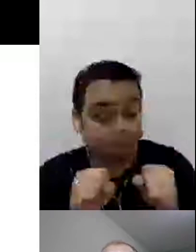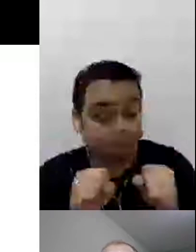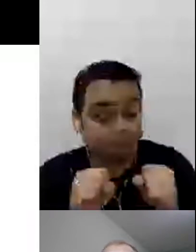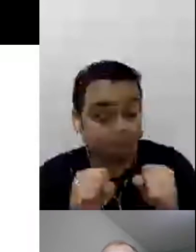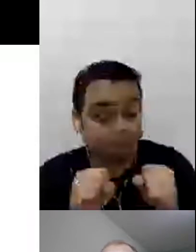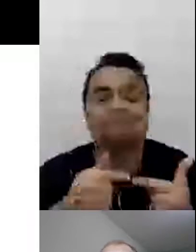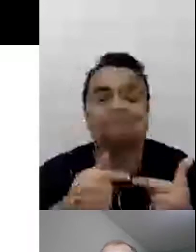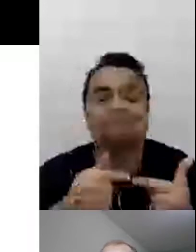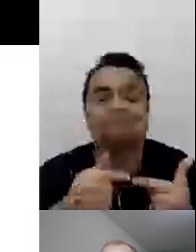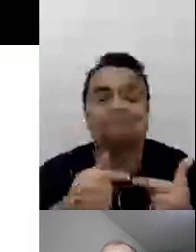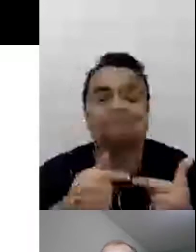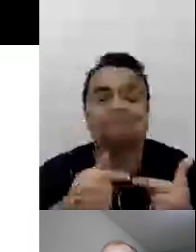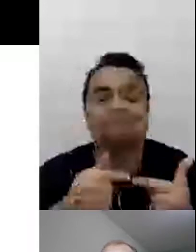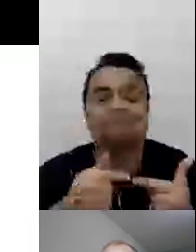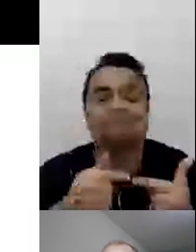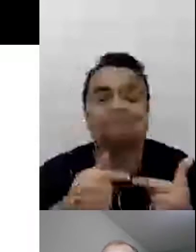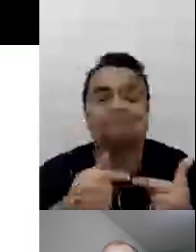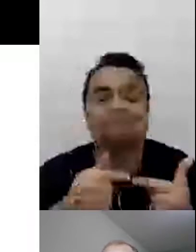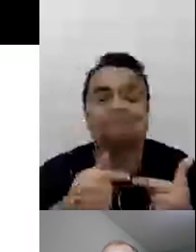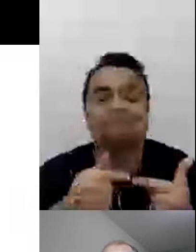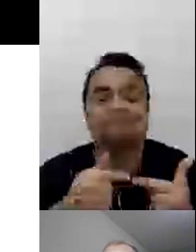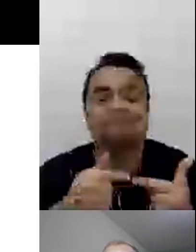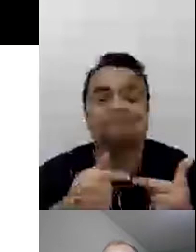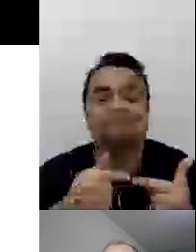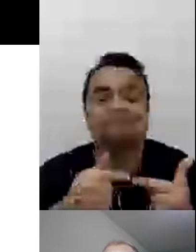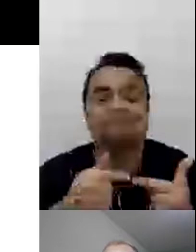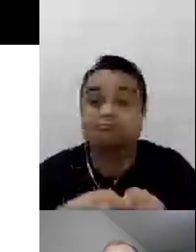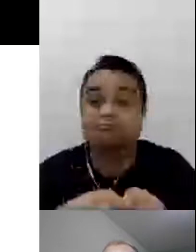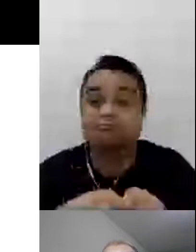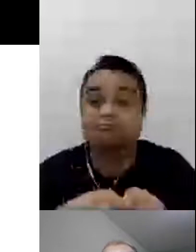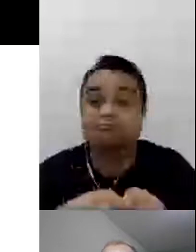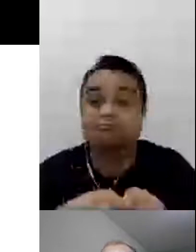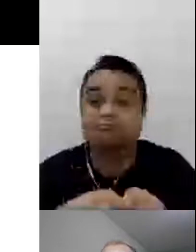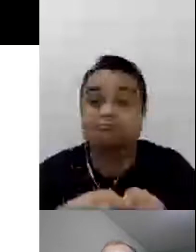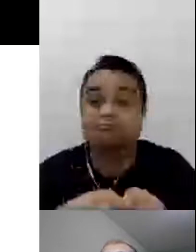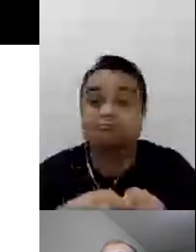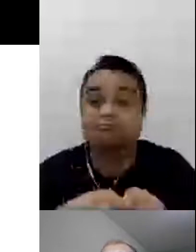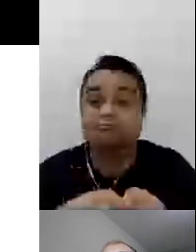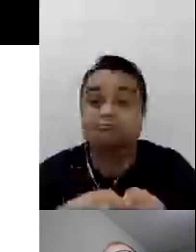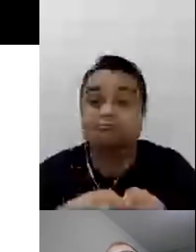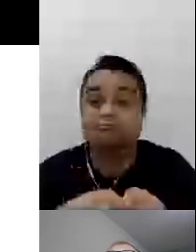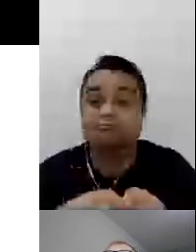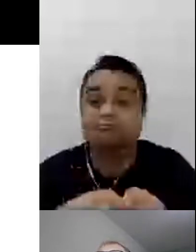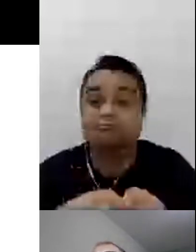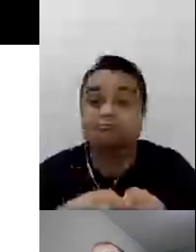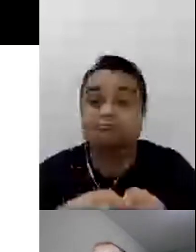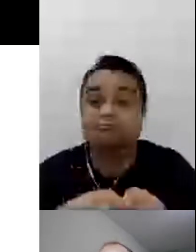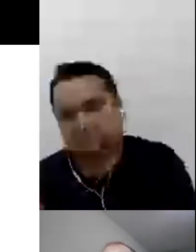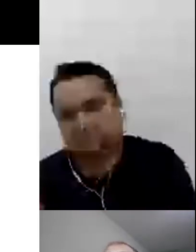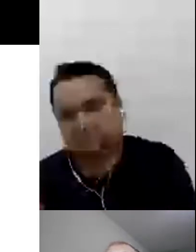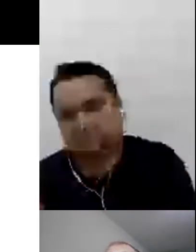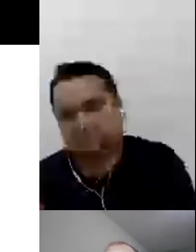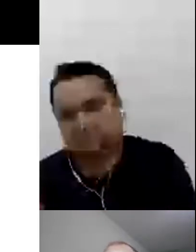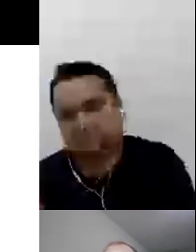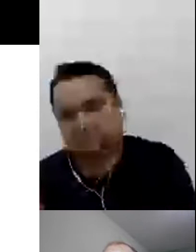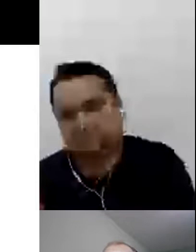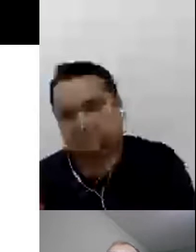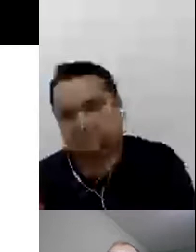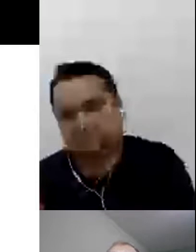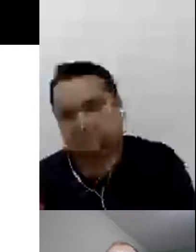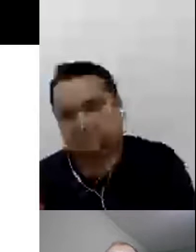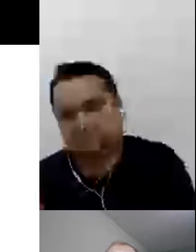de forma a mexer em determinadas características e otimizar esse produto, ou até mesmo a gente trabalhar em regiões